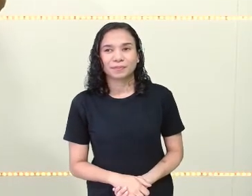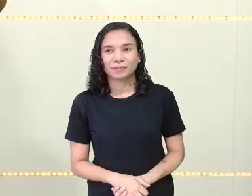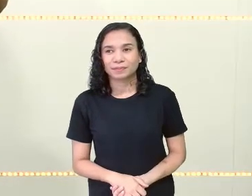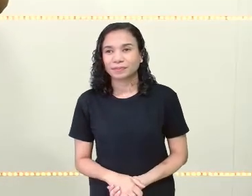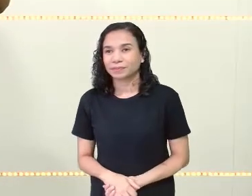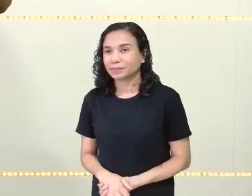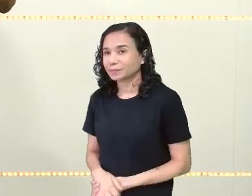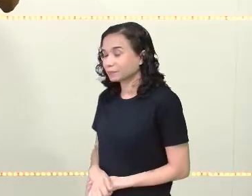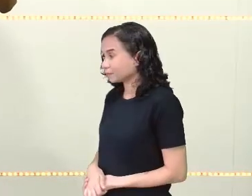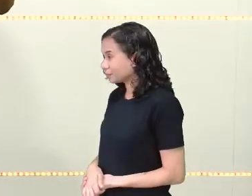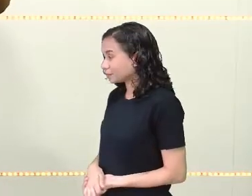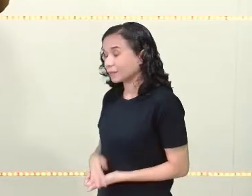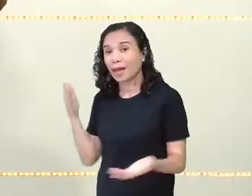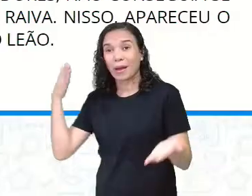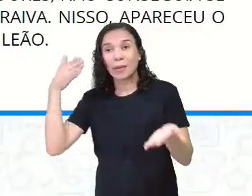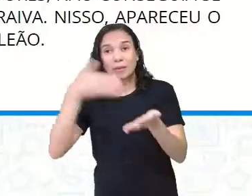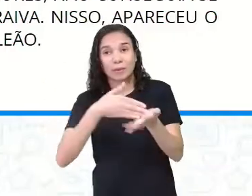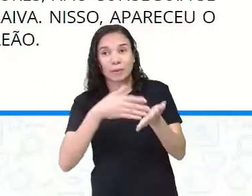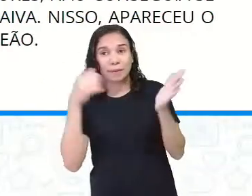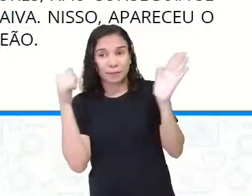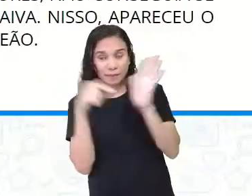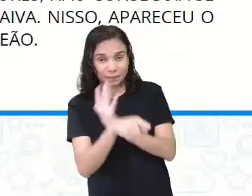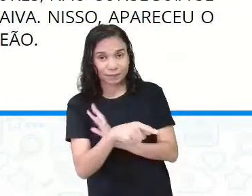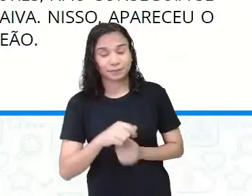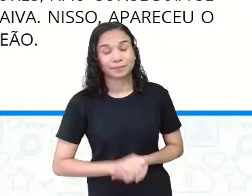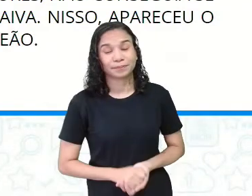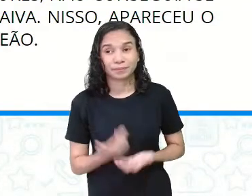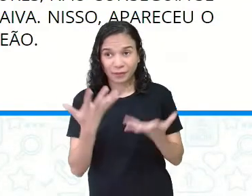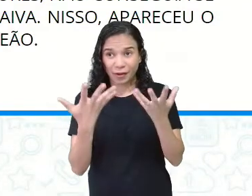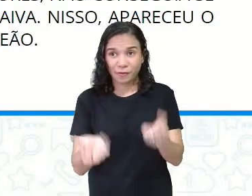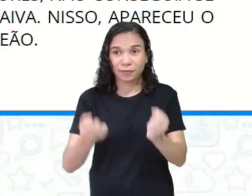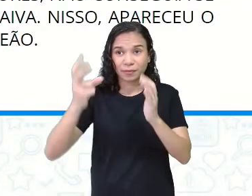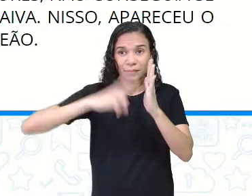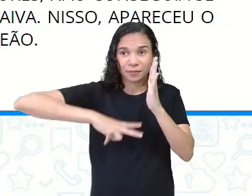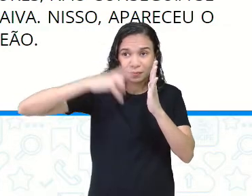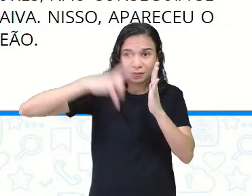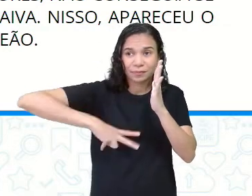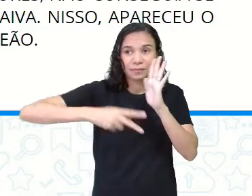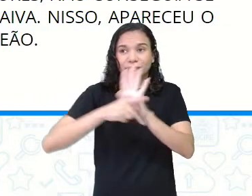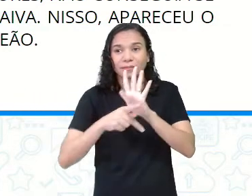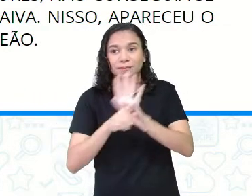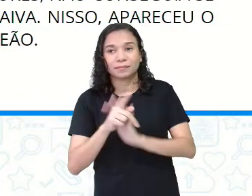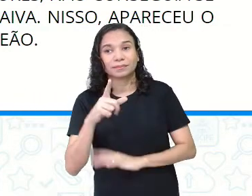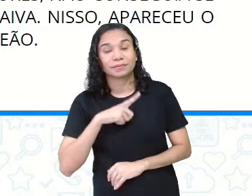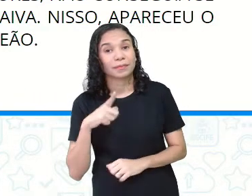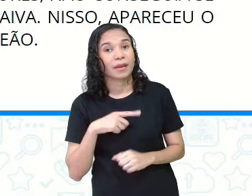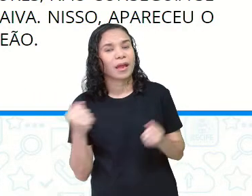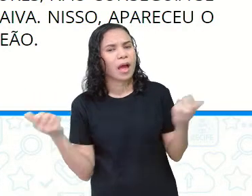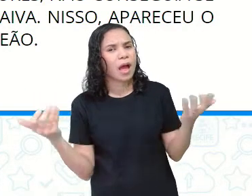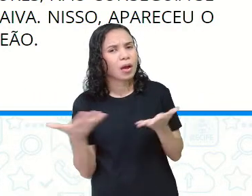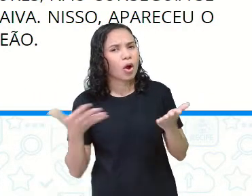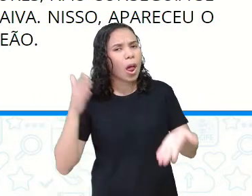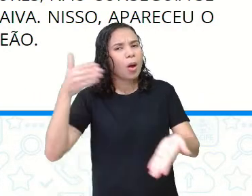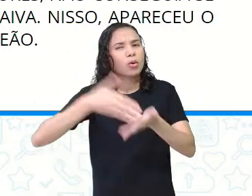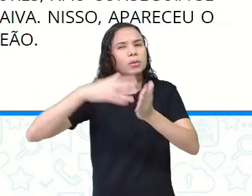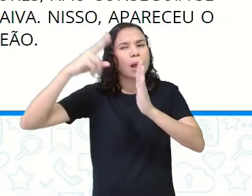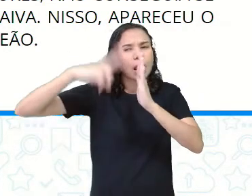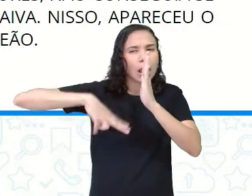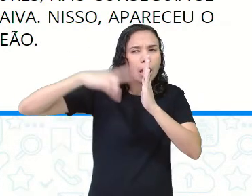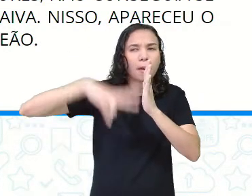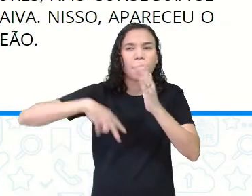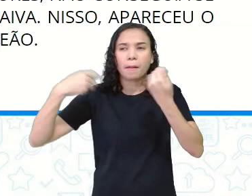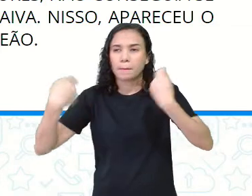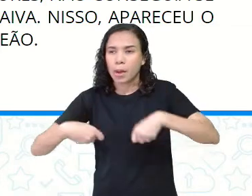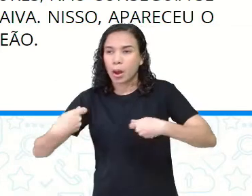Olha aí. A última questão. Vamos fazer a leitura agora. E agora, nessa última questão,